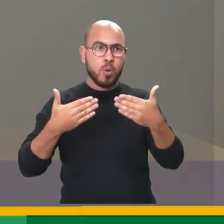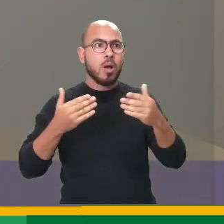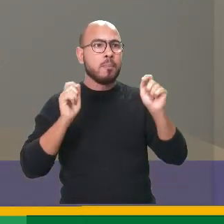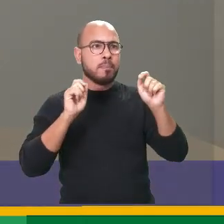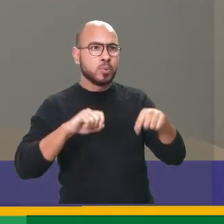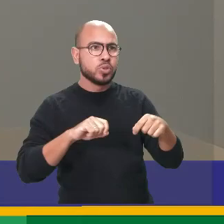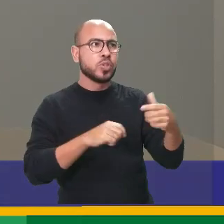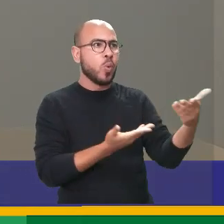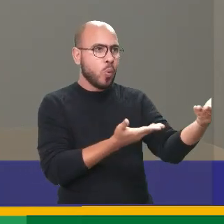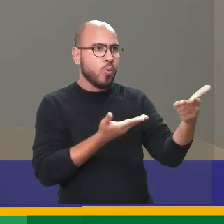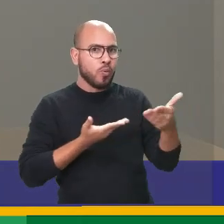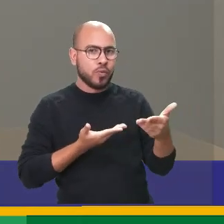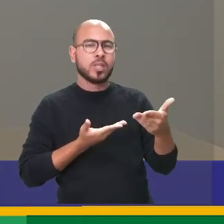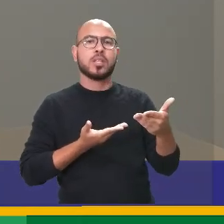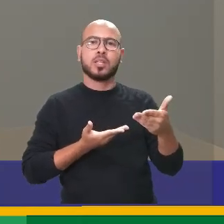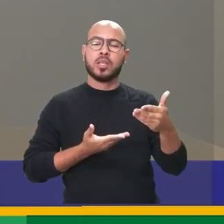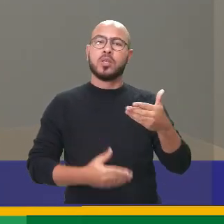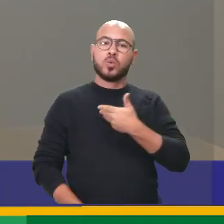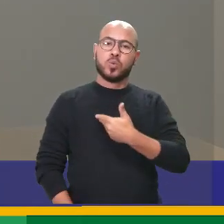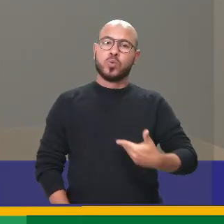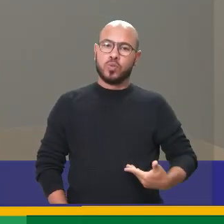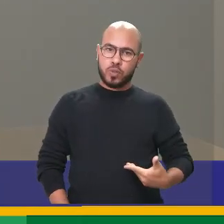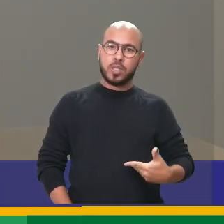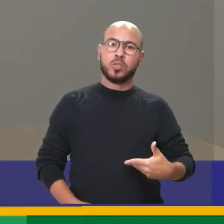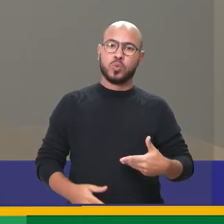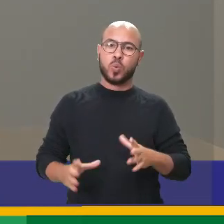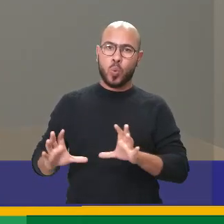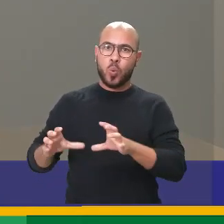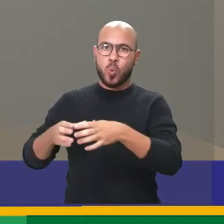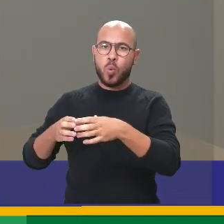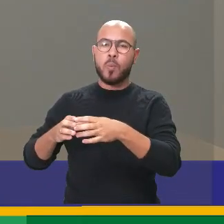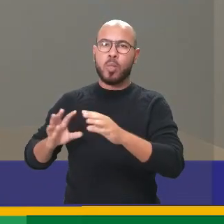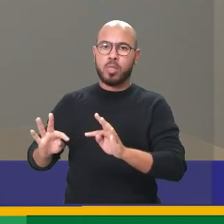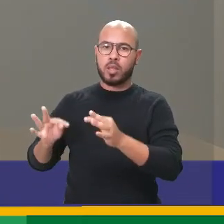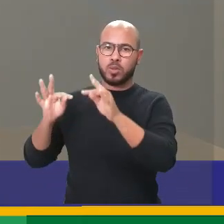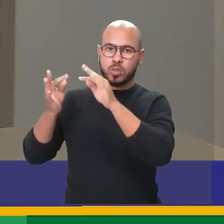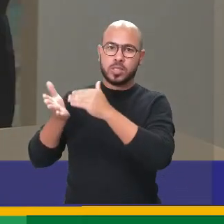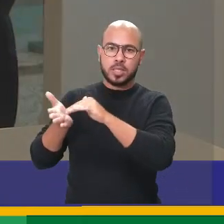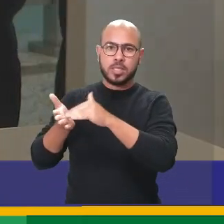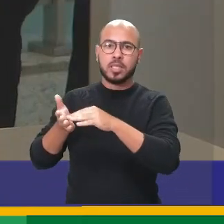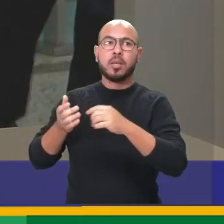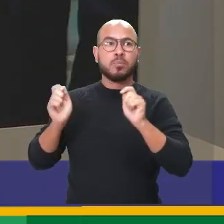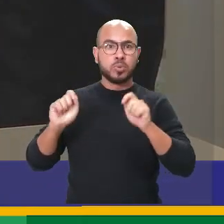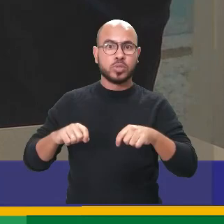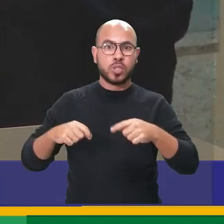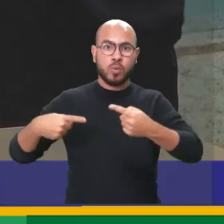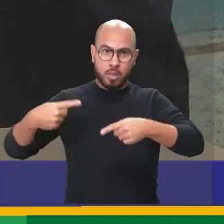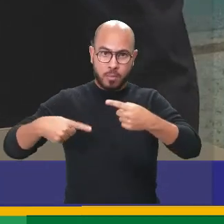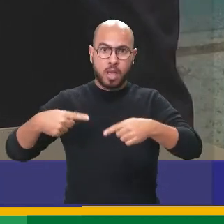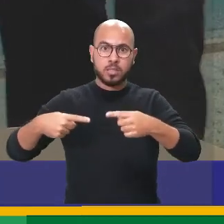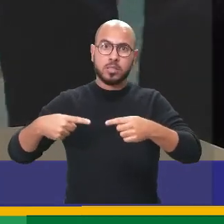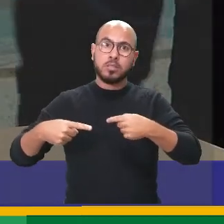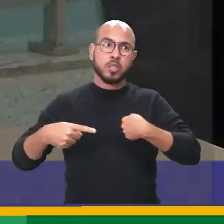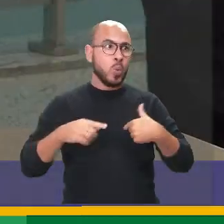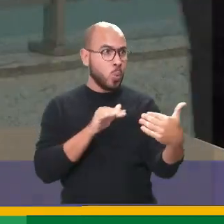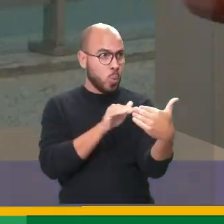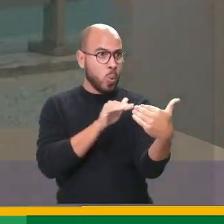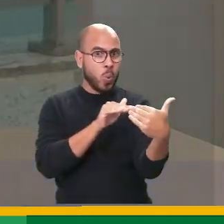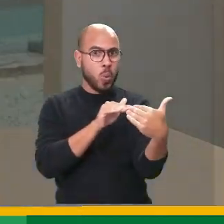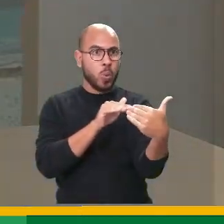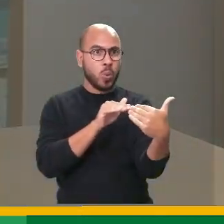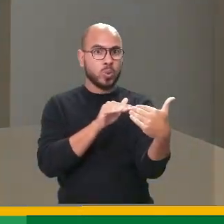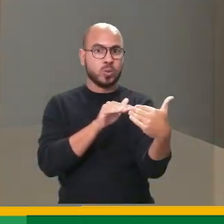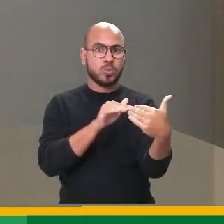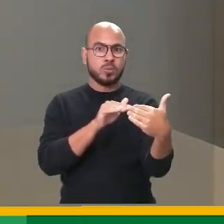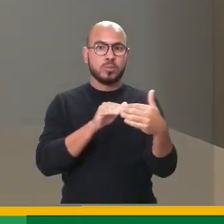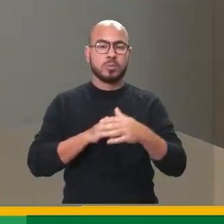com a parte tecnologia e conosco que nós possamos fazer esse debate porque eu também sou favor então como presidente da Comissão